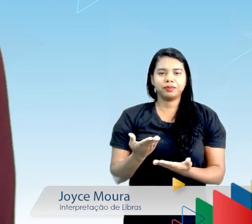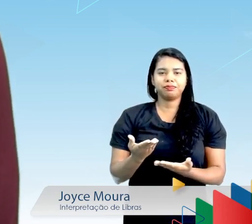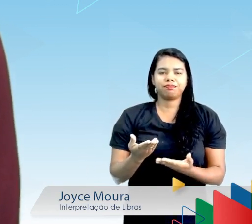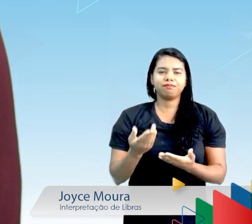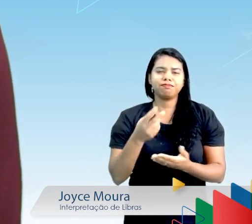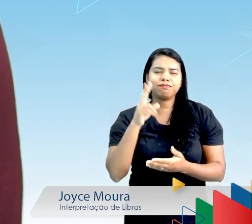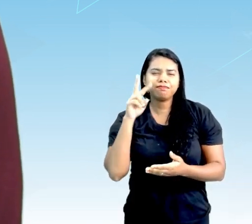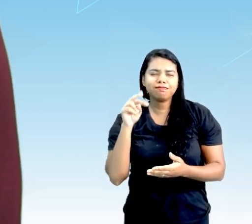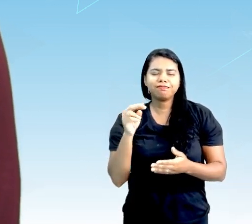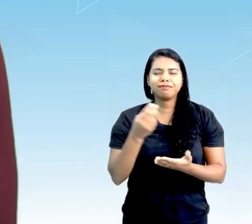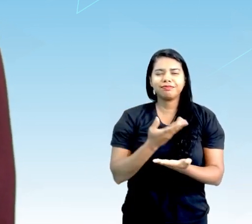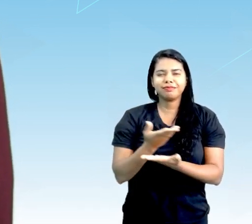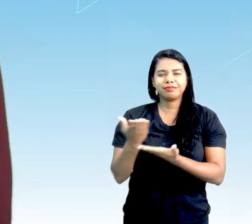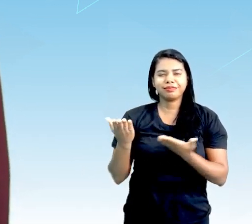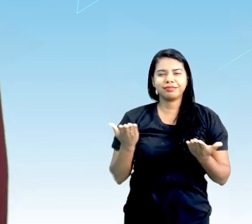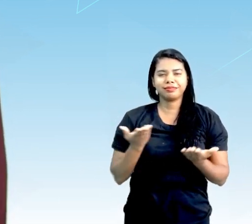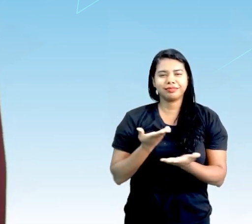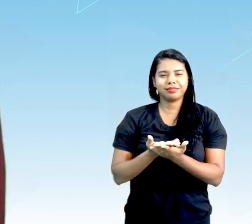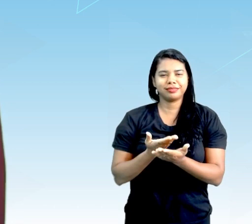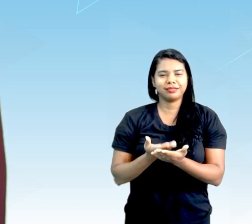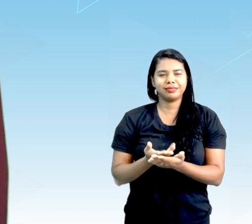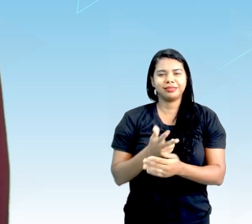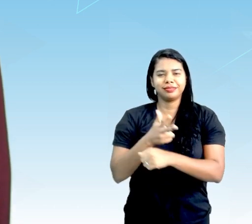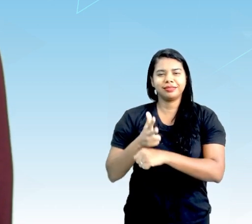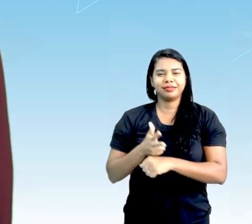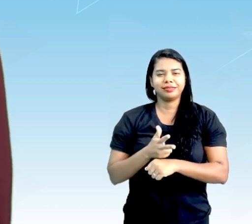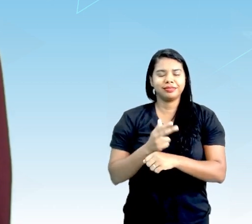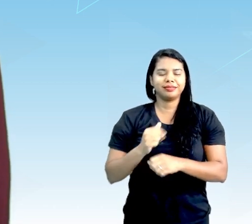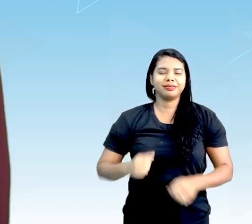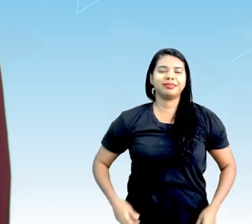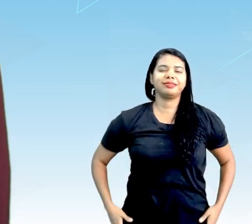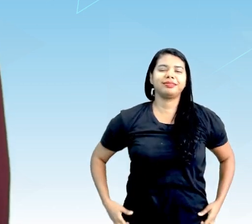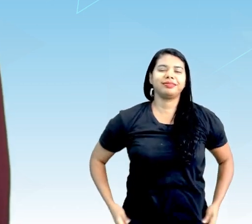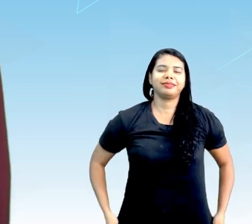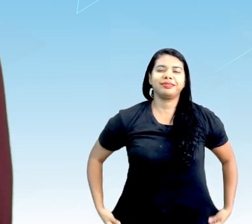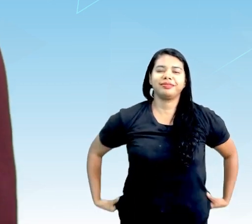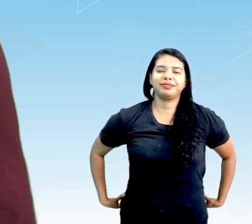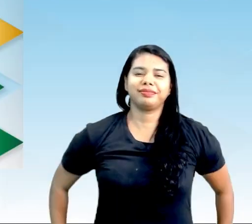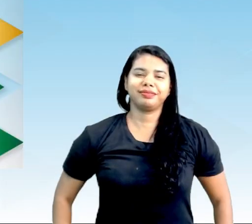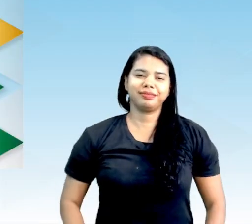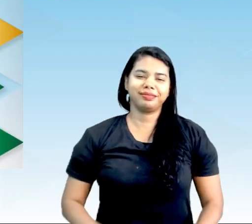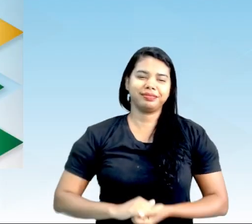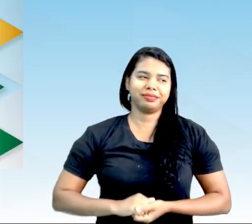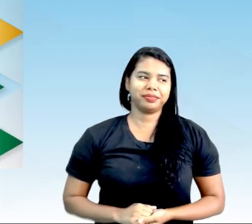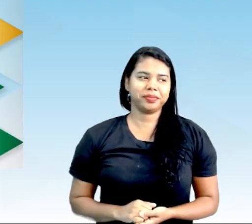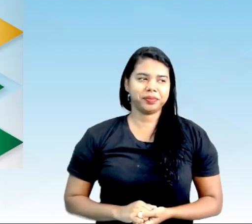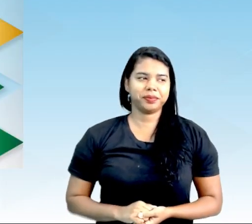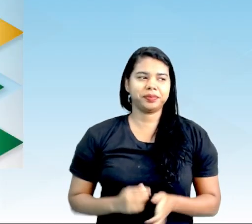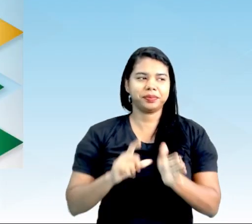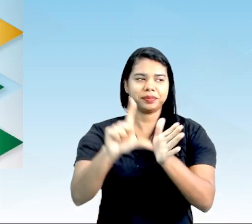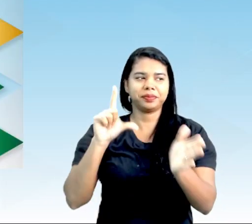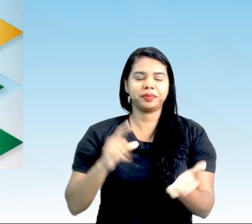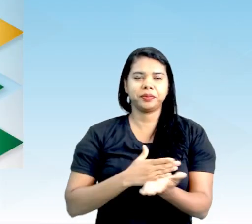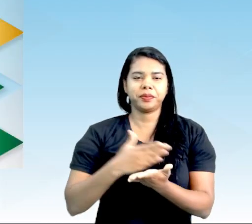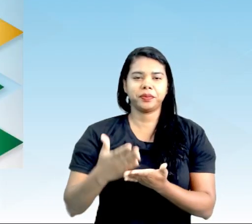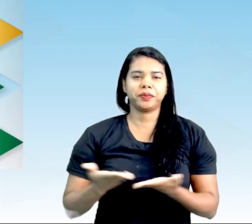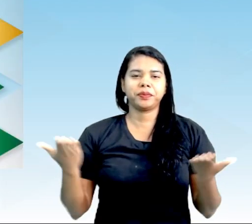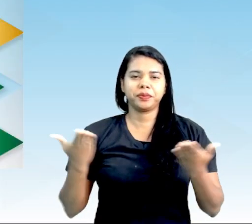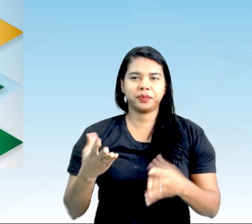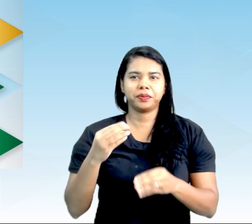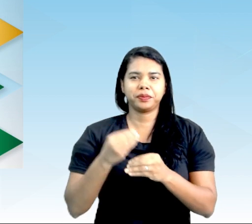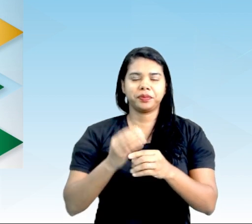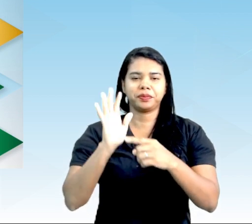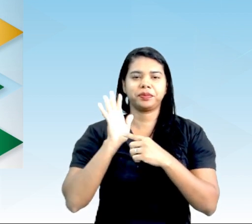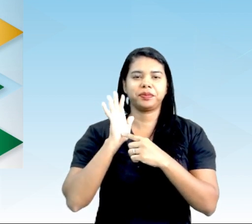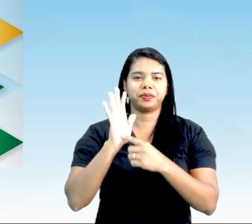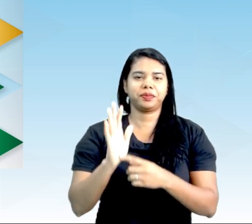aí, fazendo as revisões das nossas videoaulas, nosso parceiraço. É ou não é? Antes de a gente começar, claro que eu vou mostrar